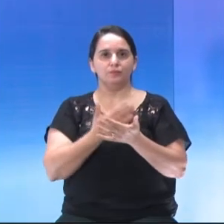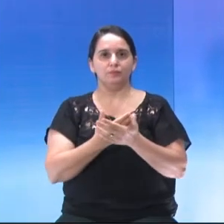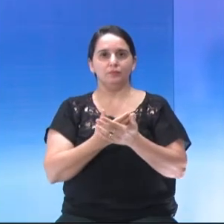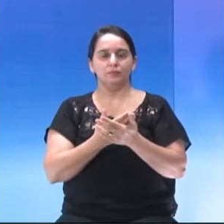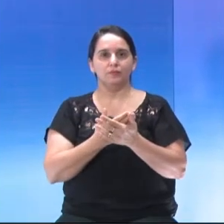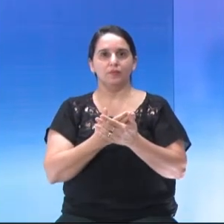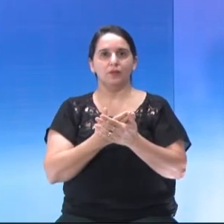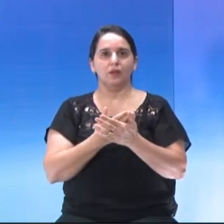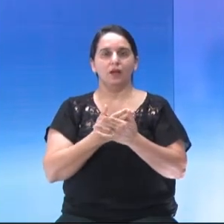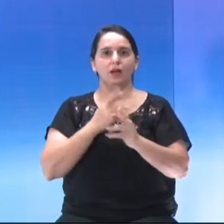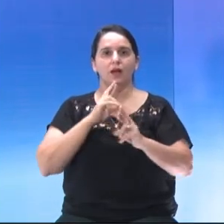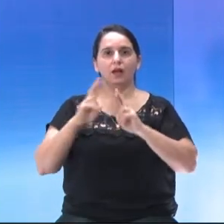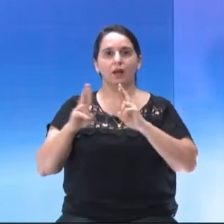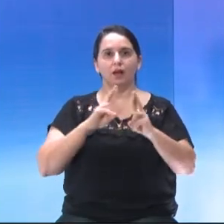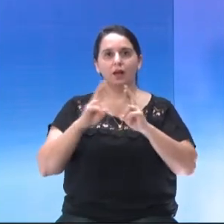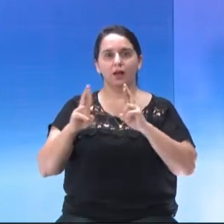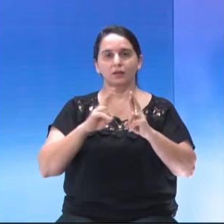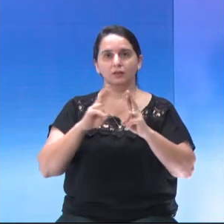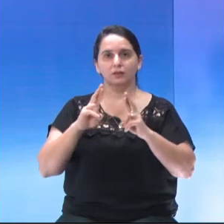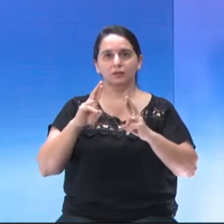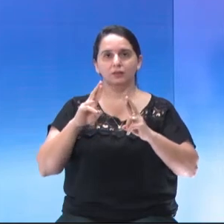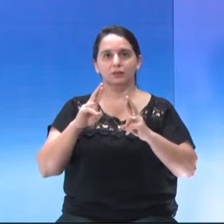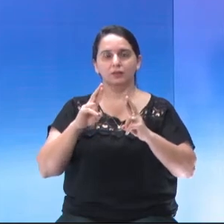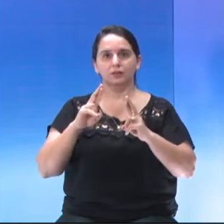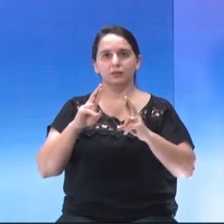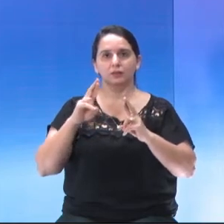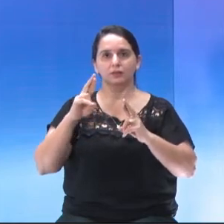em relação às reações